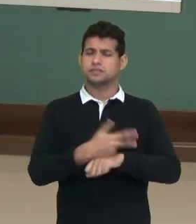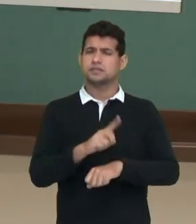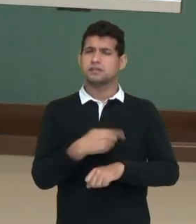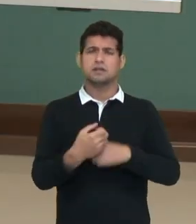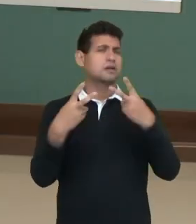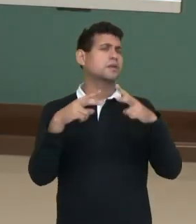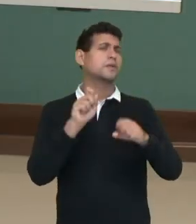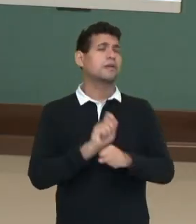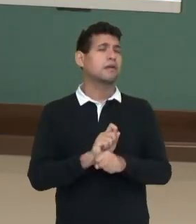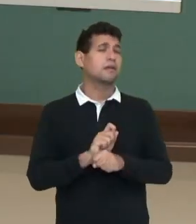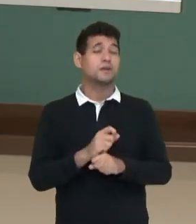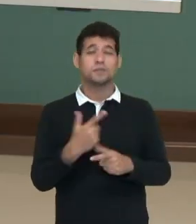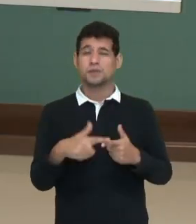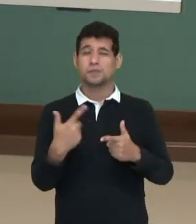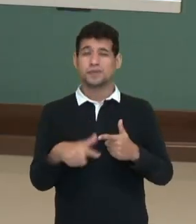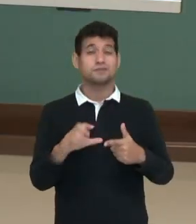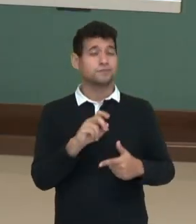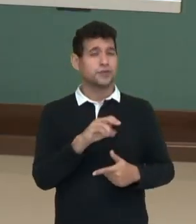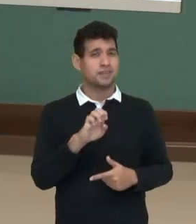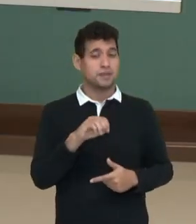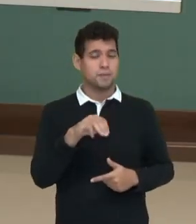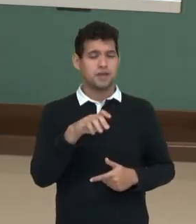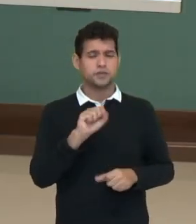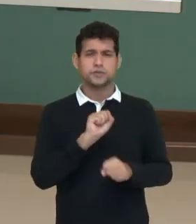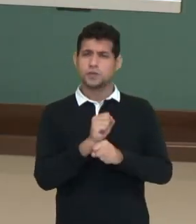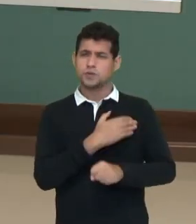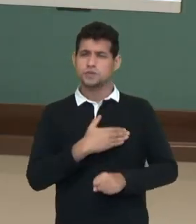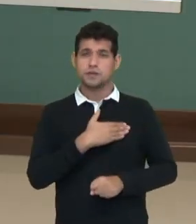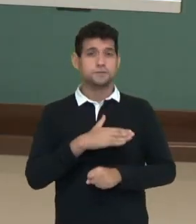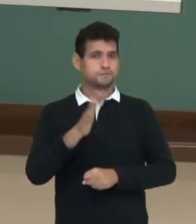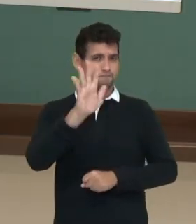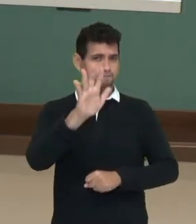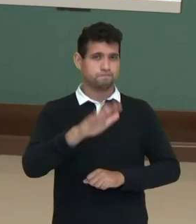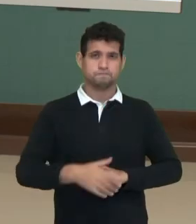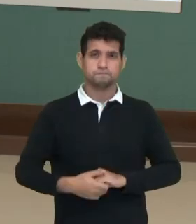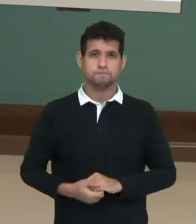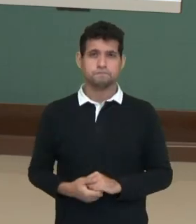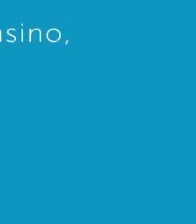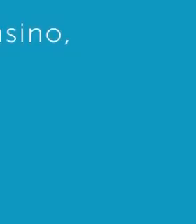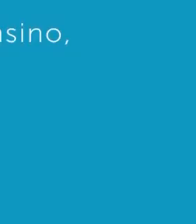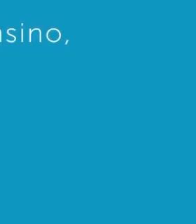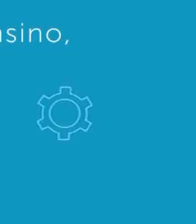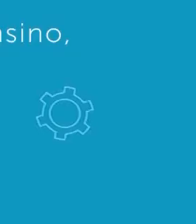nesse vídeo falamos sobre conflito no Oriente Médio. Espero que vocês tenham gostado. Até breve!